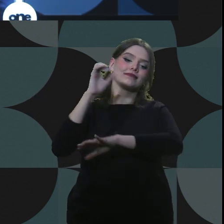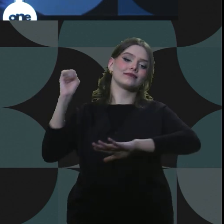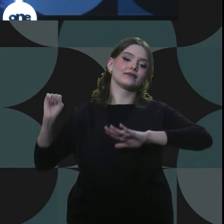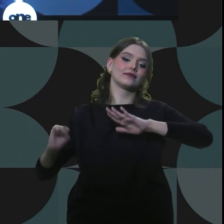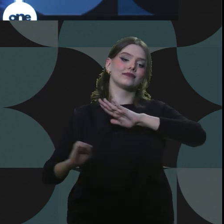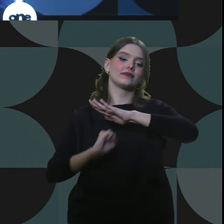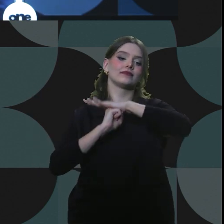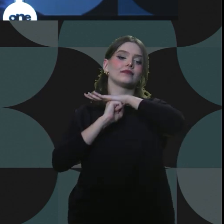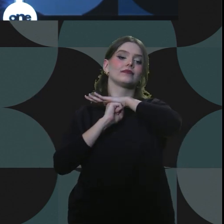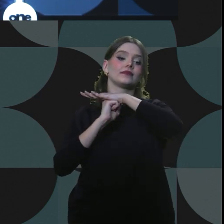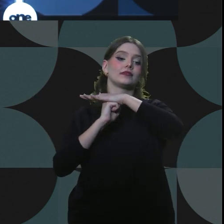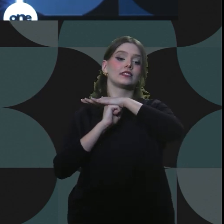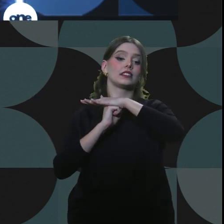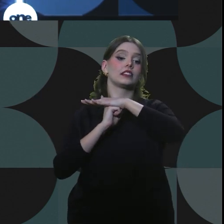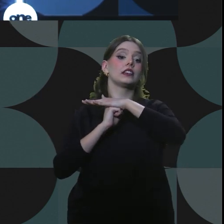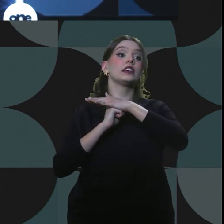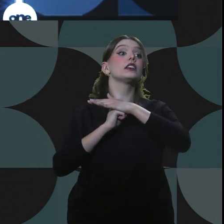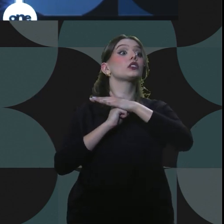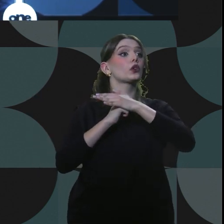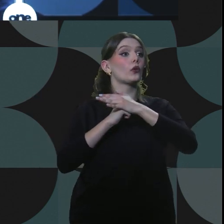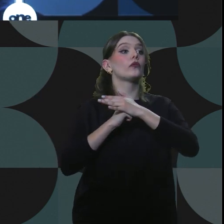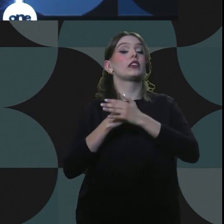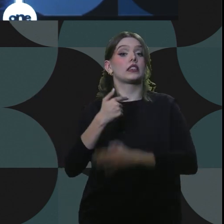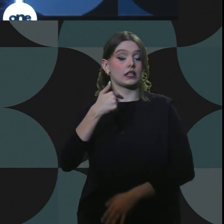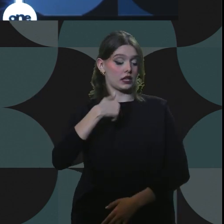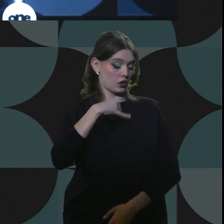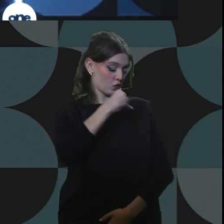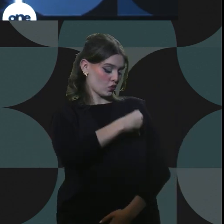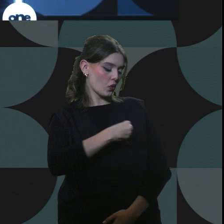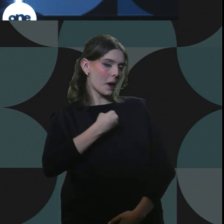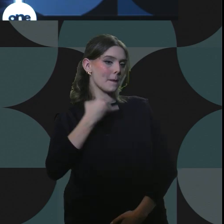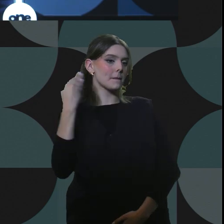Convém que ele cresça e que eu diminua.